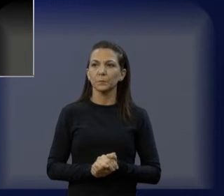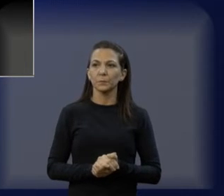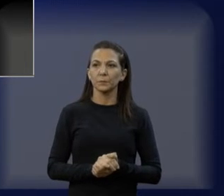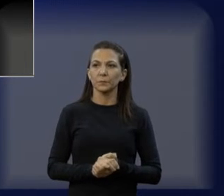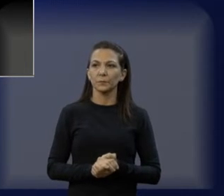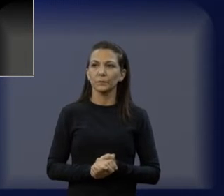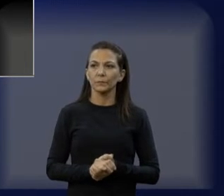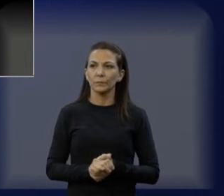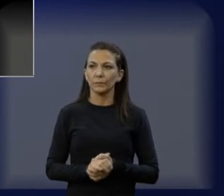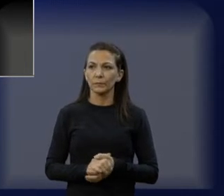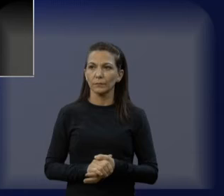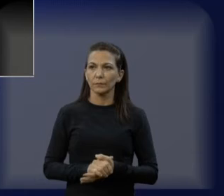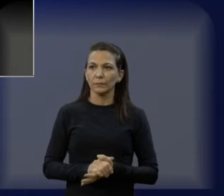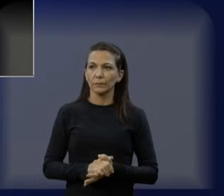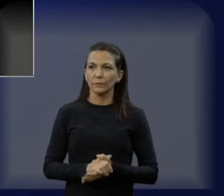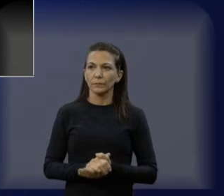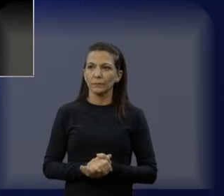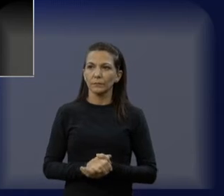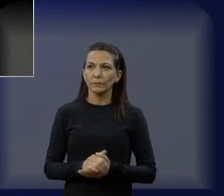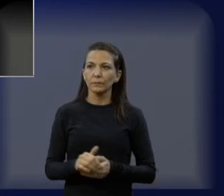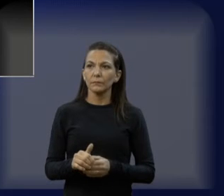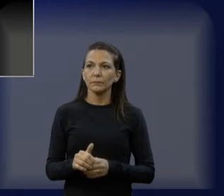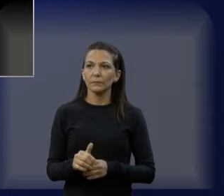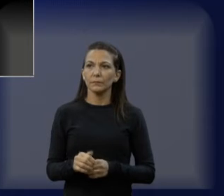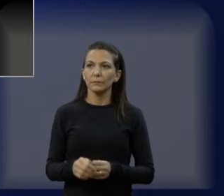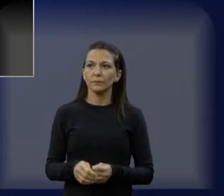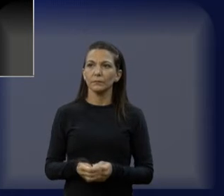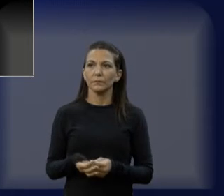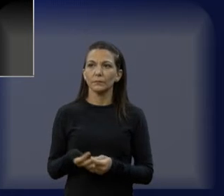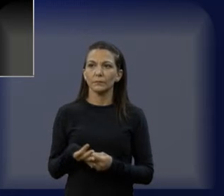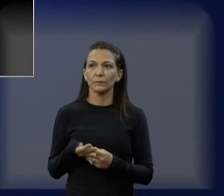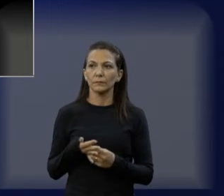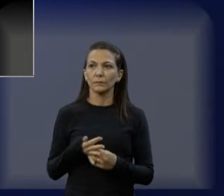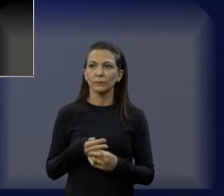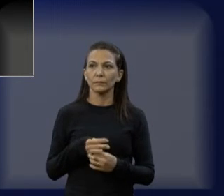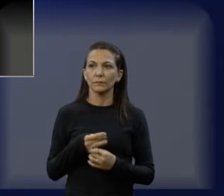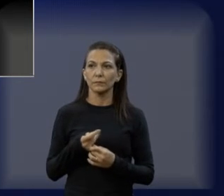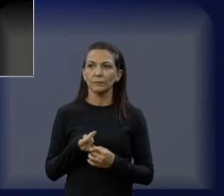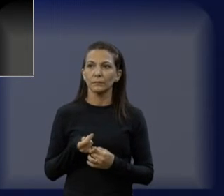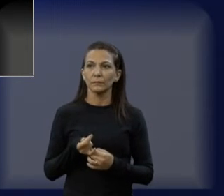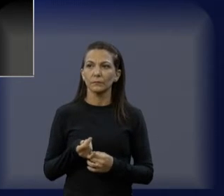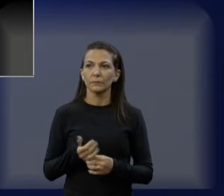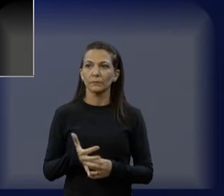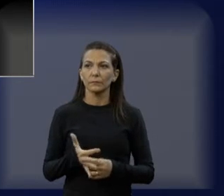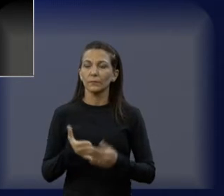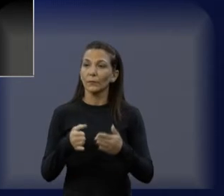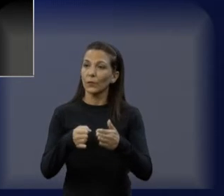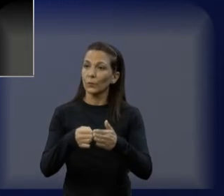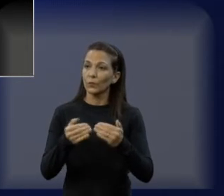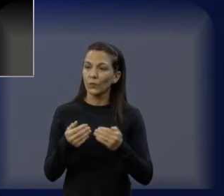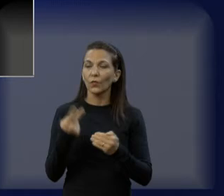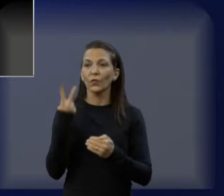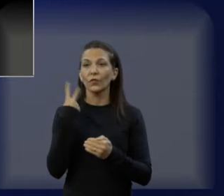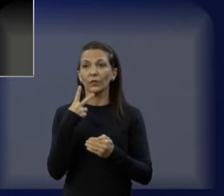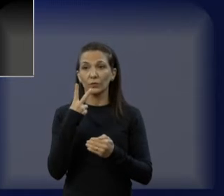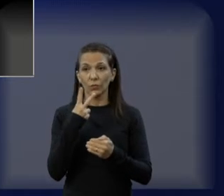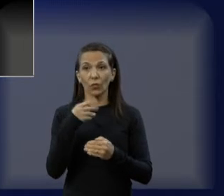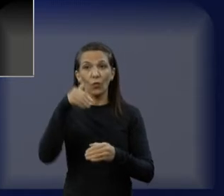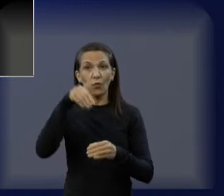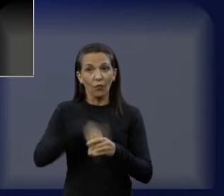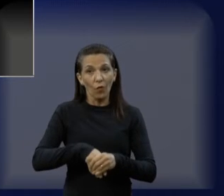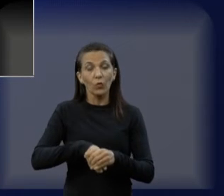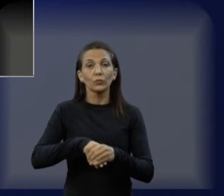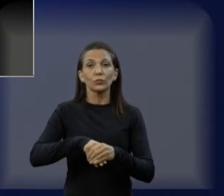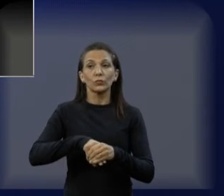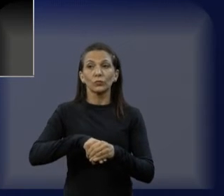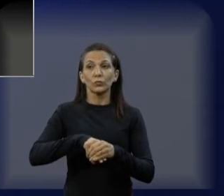E aí e Como assim solta não por favor algum Vereador vai corrigir